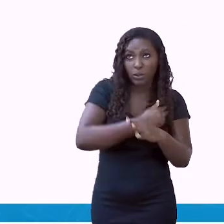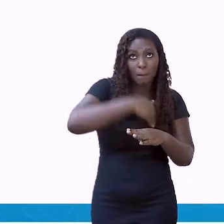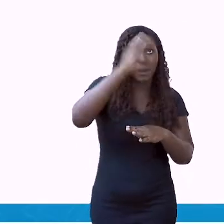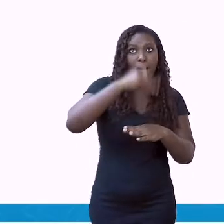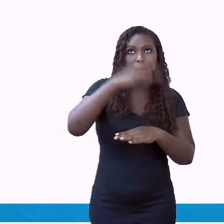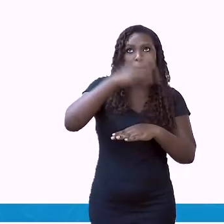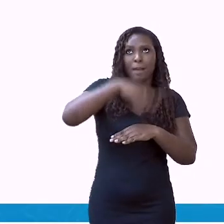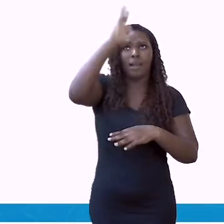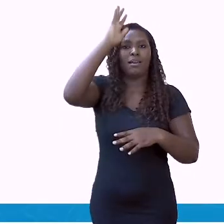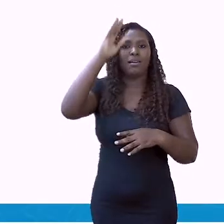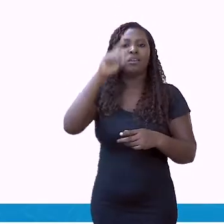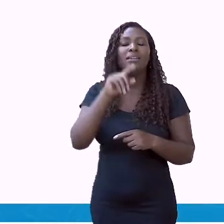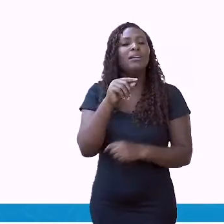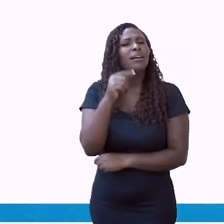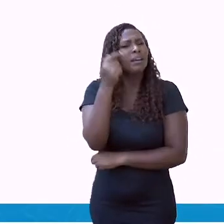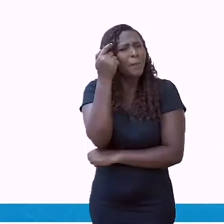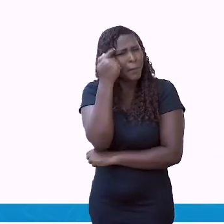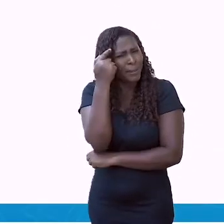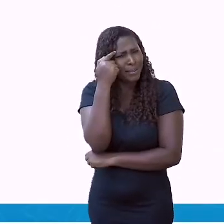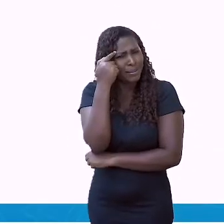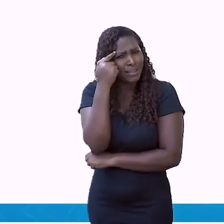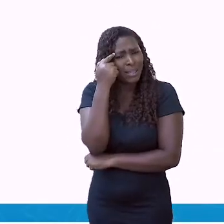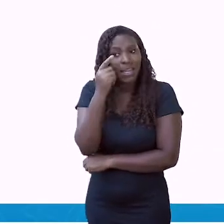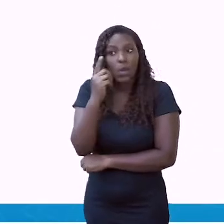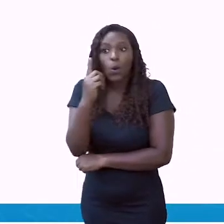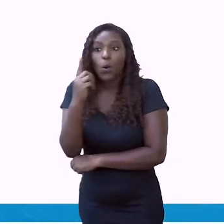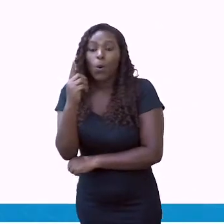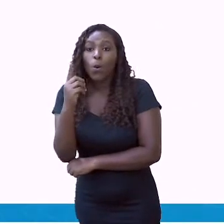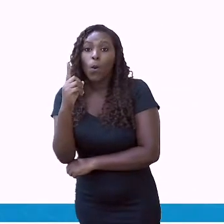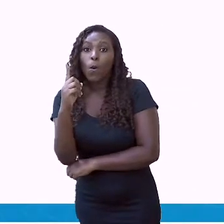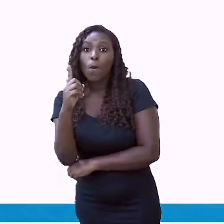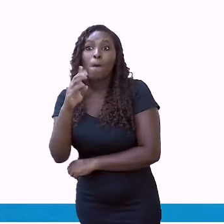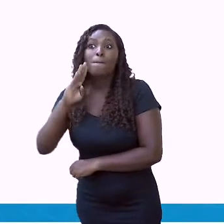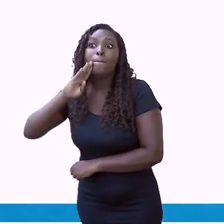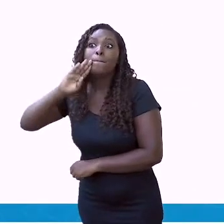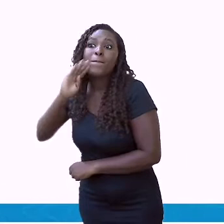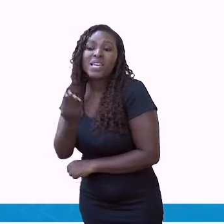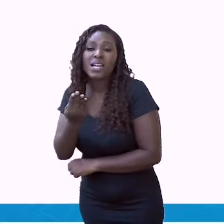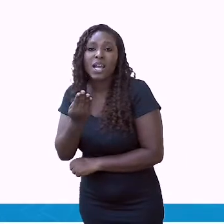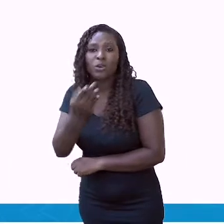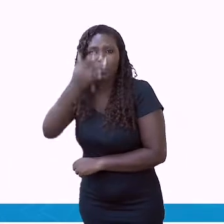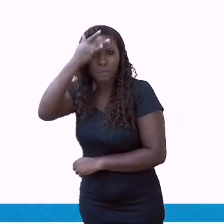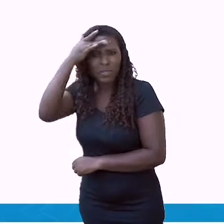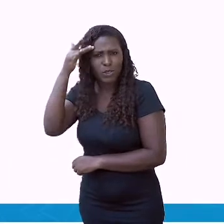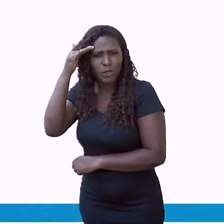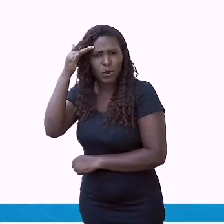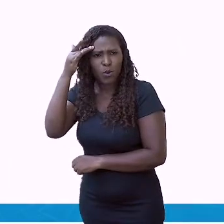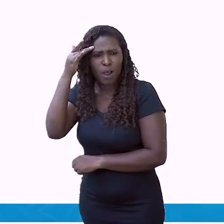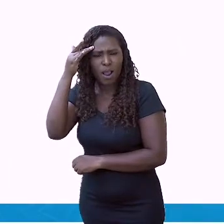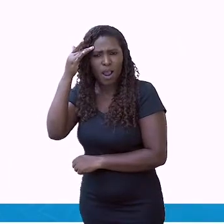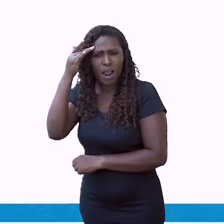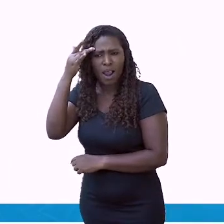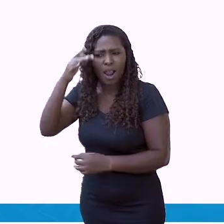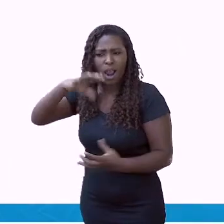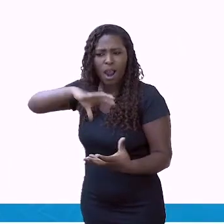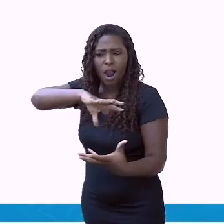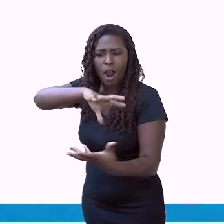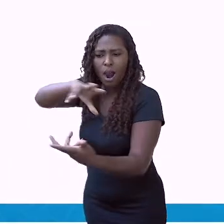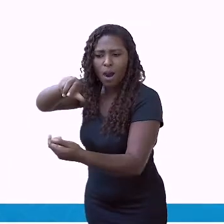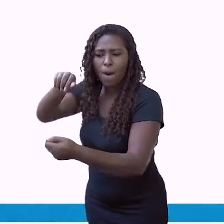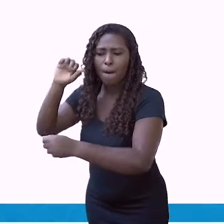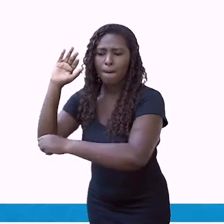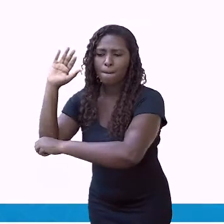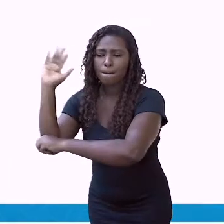pessoas incomodam o meio ambiente. 2 bilhões e 7